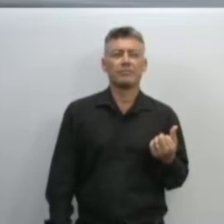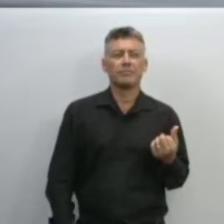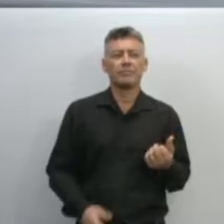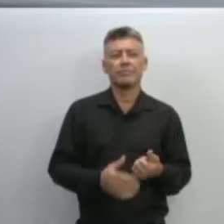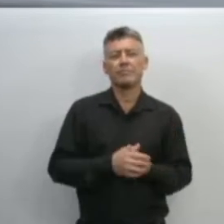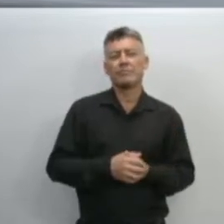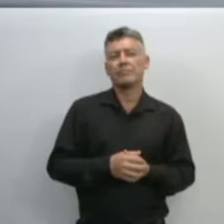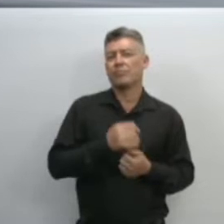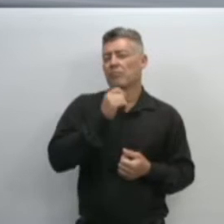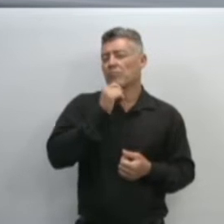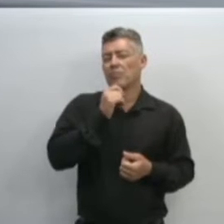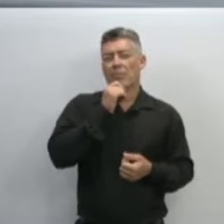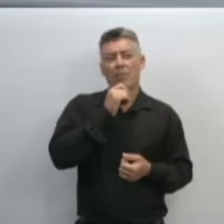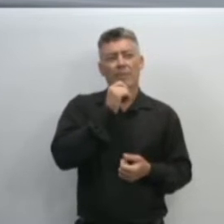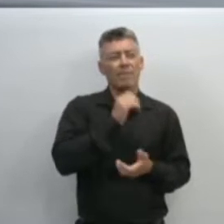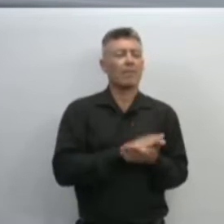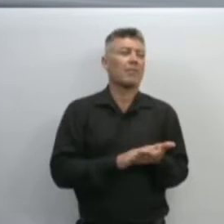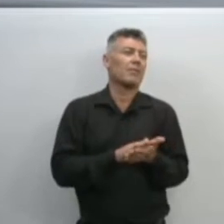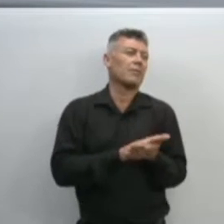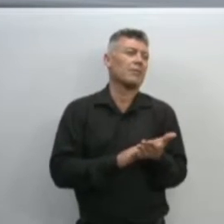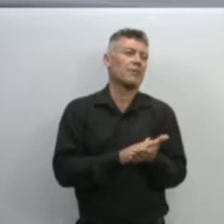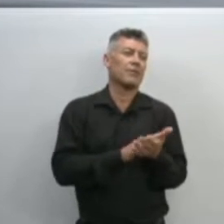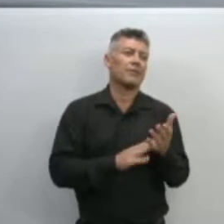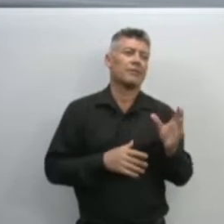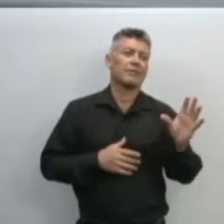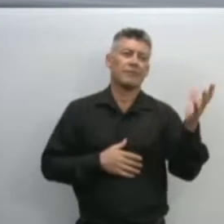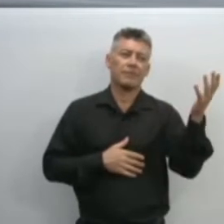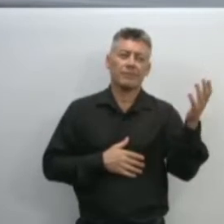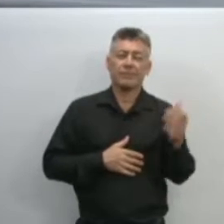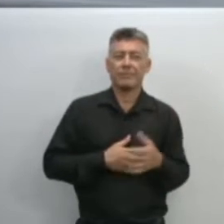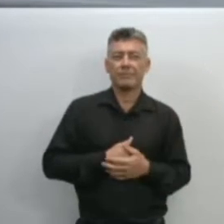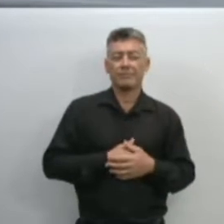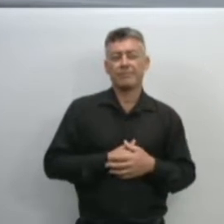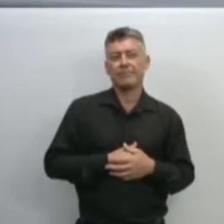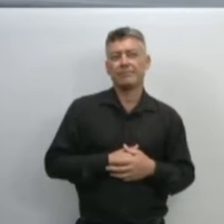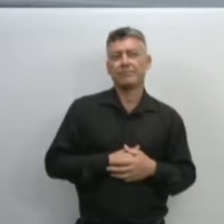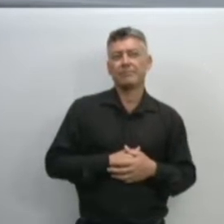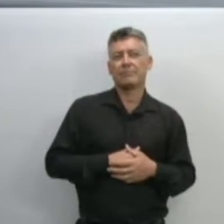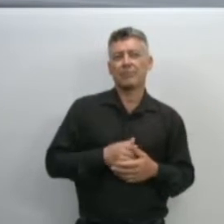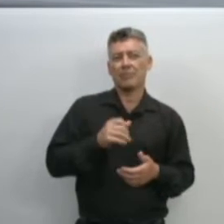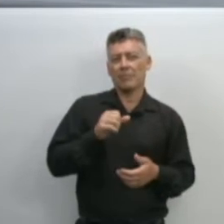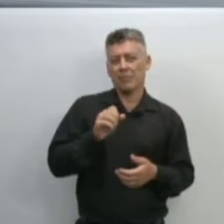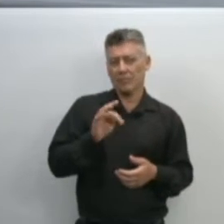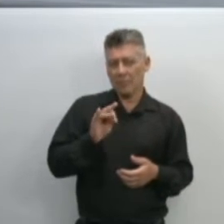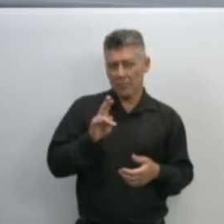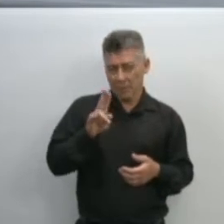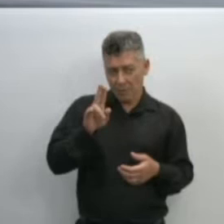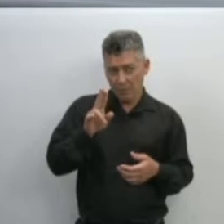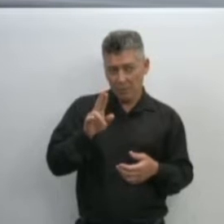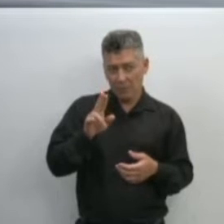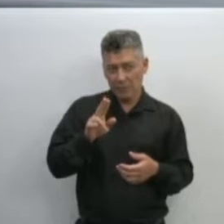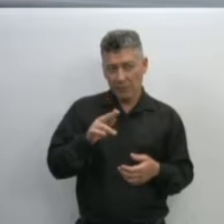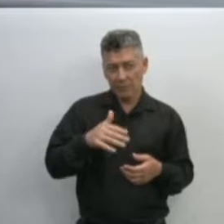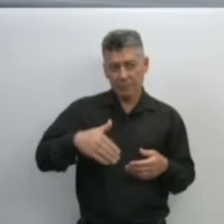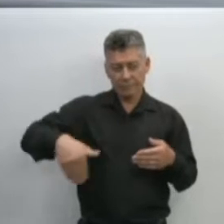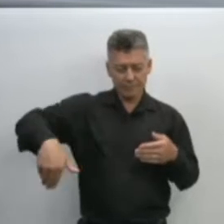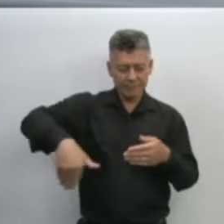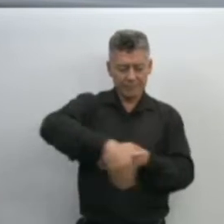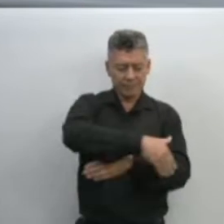O que ainda não aconteceu. Nós sabemos que a STTU desobstruiu uma parte da